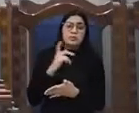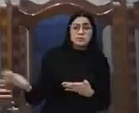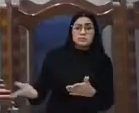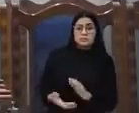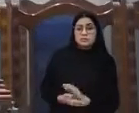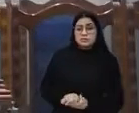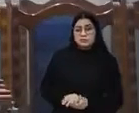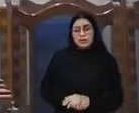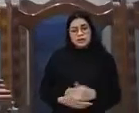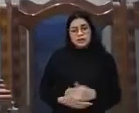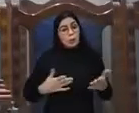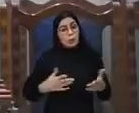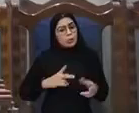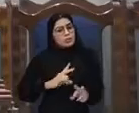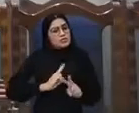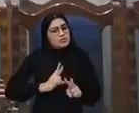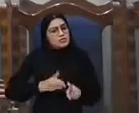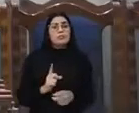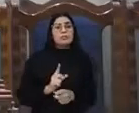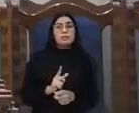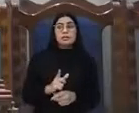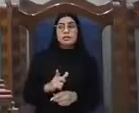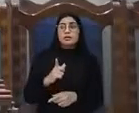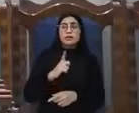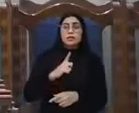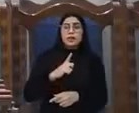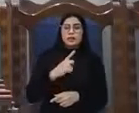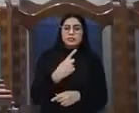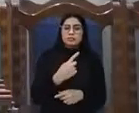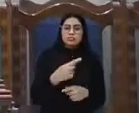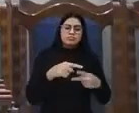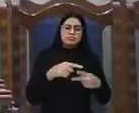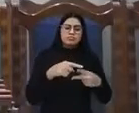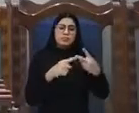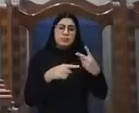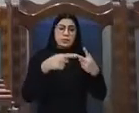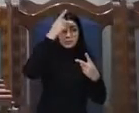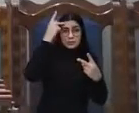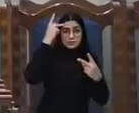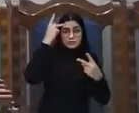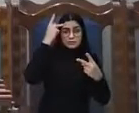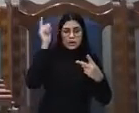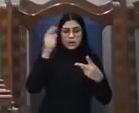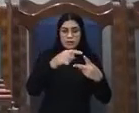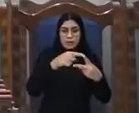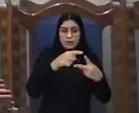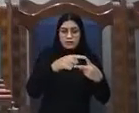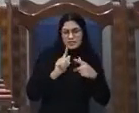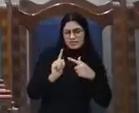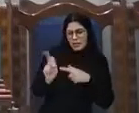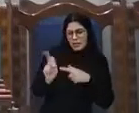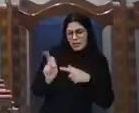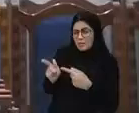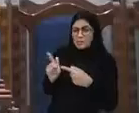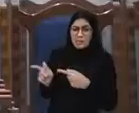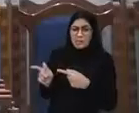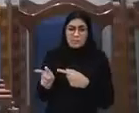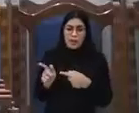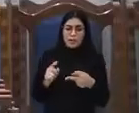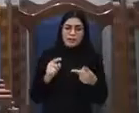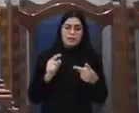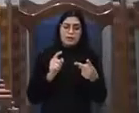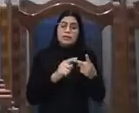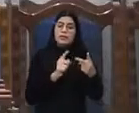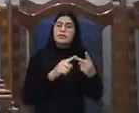ouvintes: os que escarnecem, aqueles que adeiam, dizem, acerca disso te ouviremos outra vez. Sempre vai ser